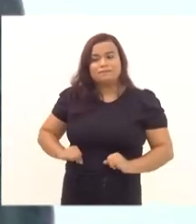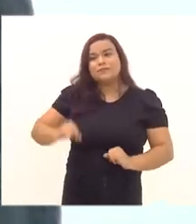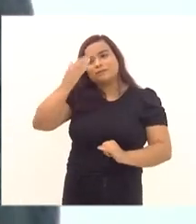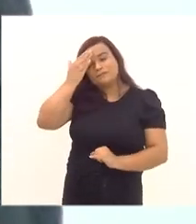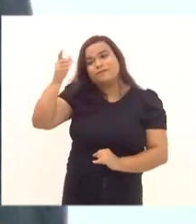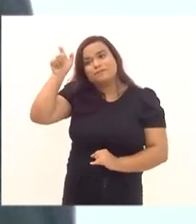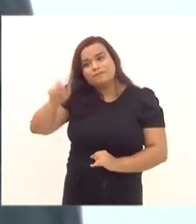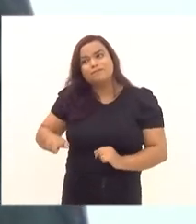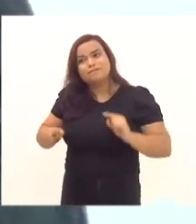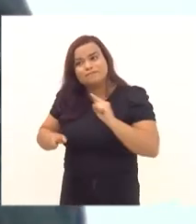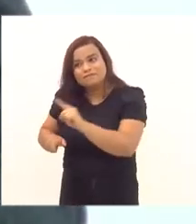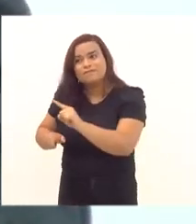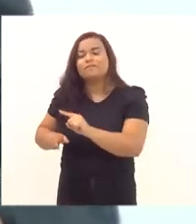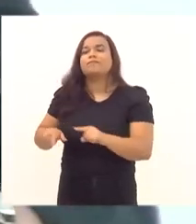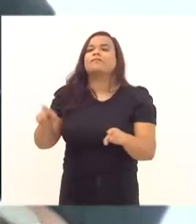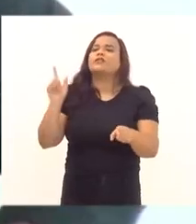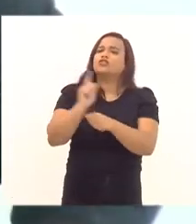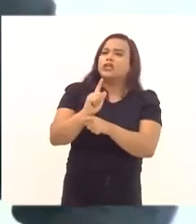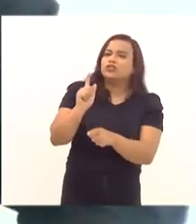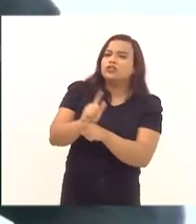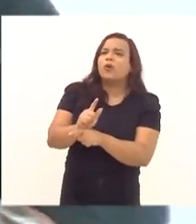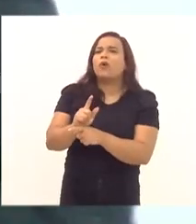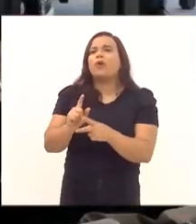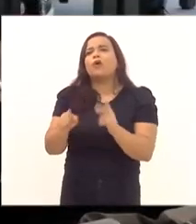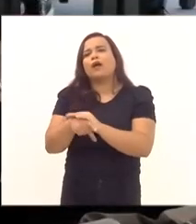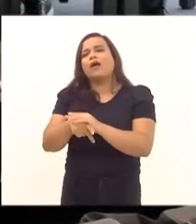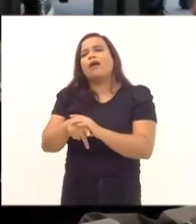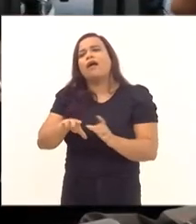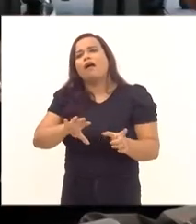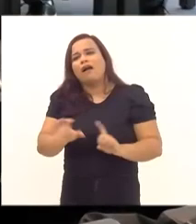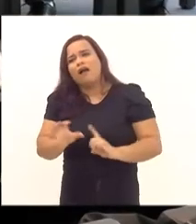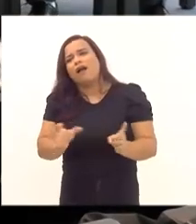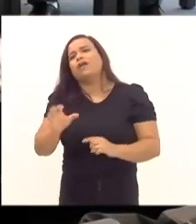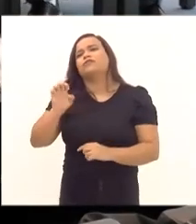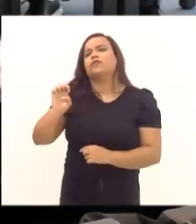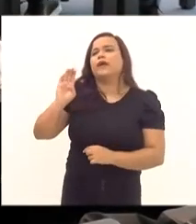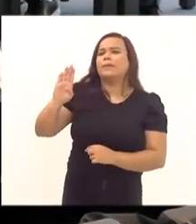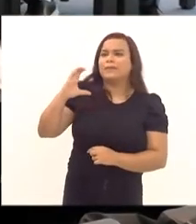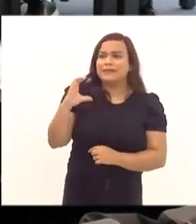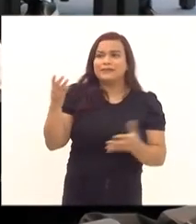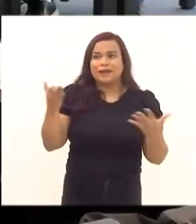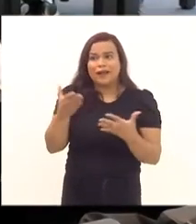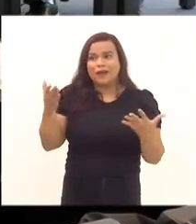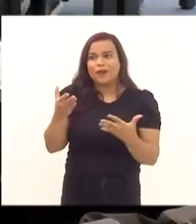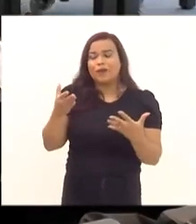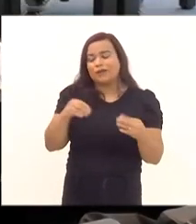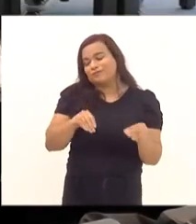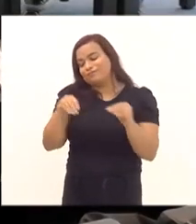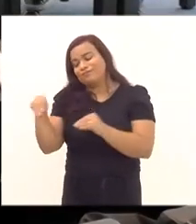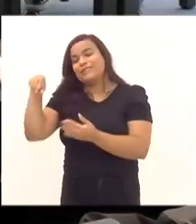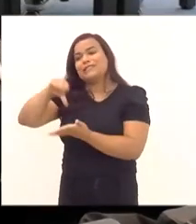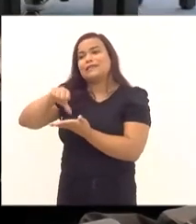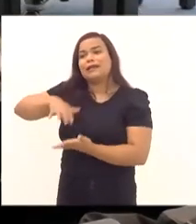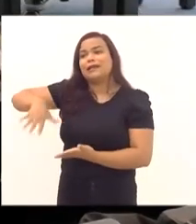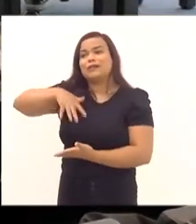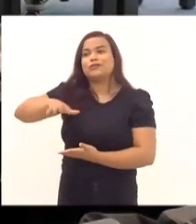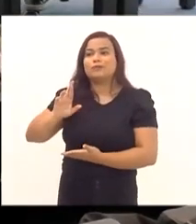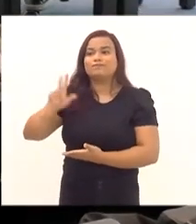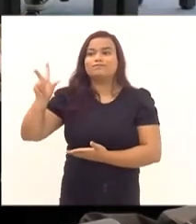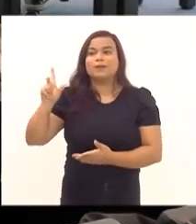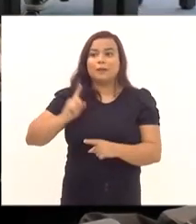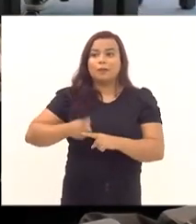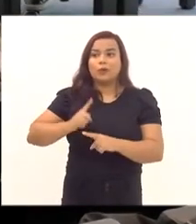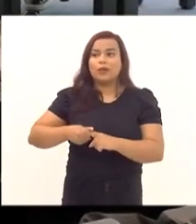gestora da rádio da EBC e agora tá tendo que trabalhar no outro setor porque é